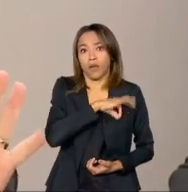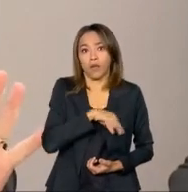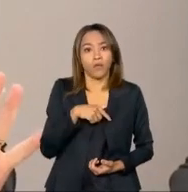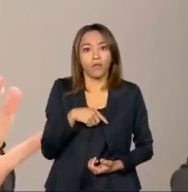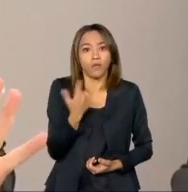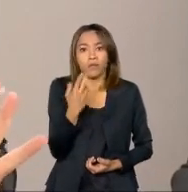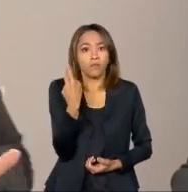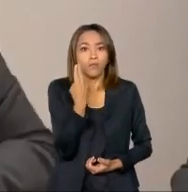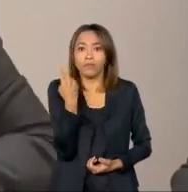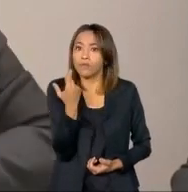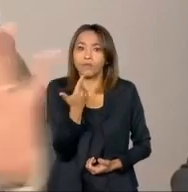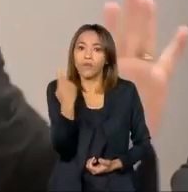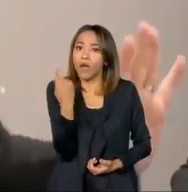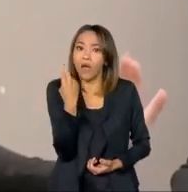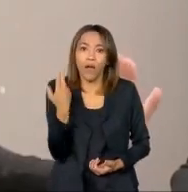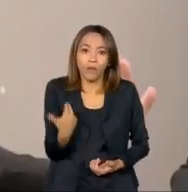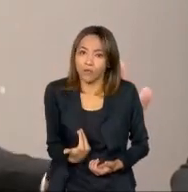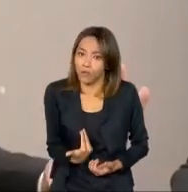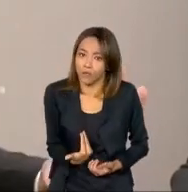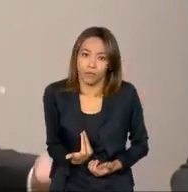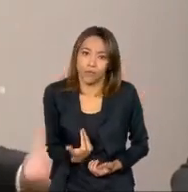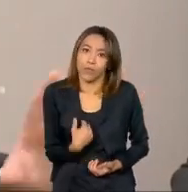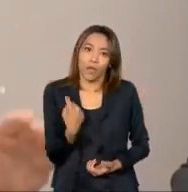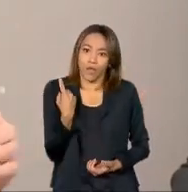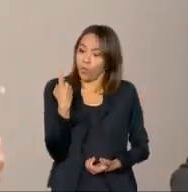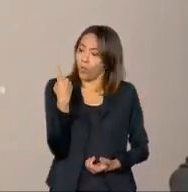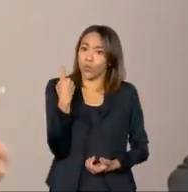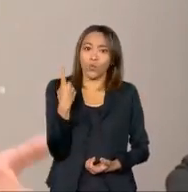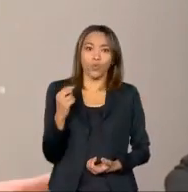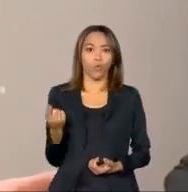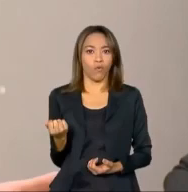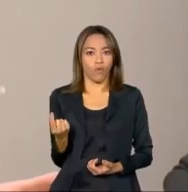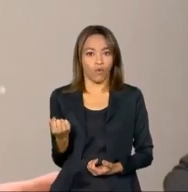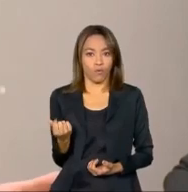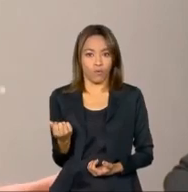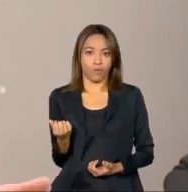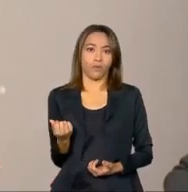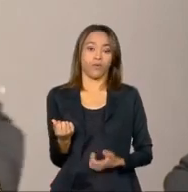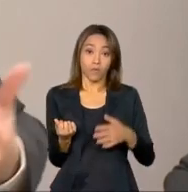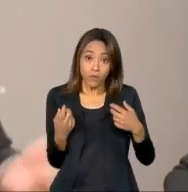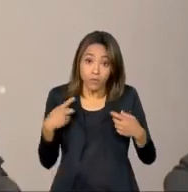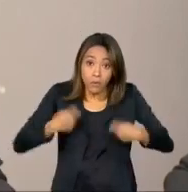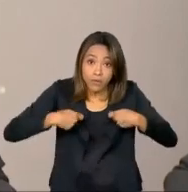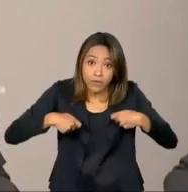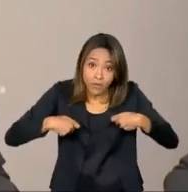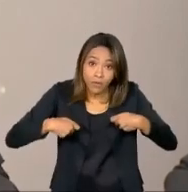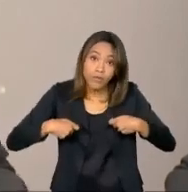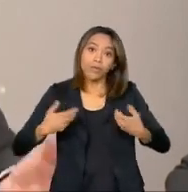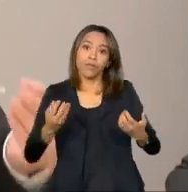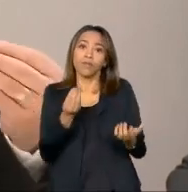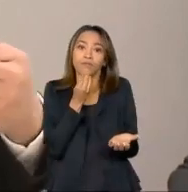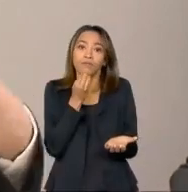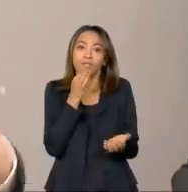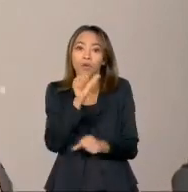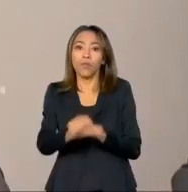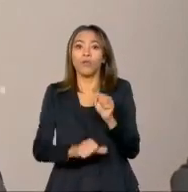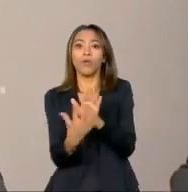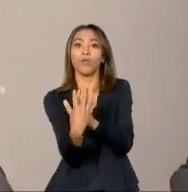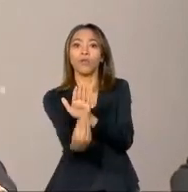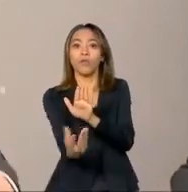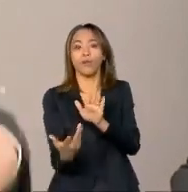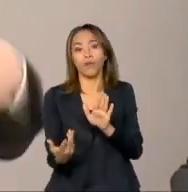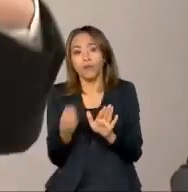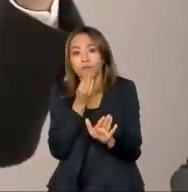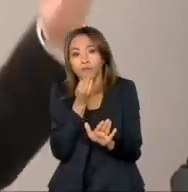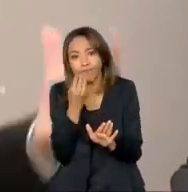essa possibilidade hoje. A pessoa só recolhe aquele valor único. Ora, se nós temos essa necessidade, por que não fazer isso? Para quê? Para cobrir a Previdência?